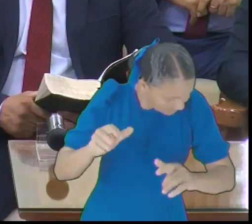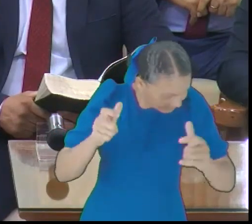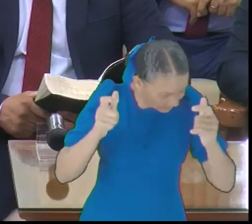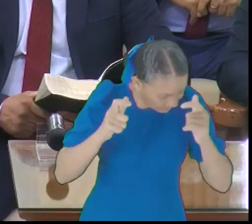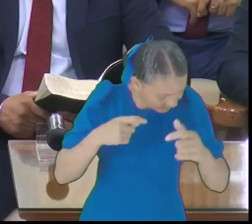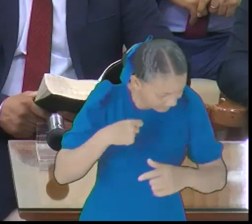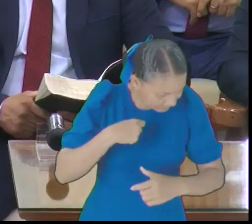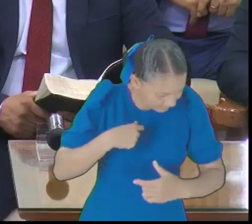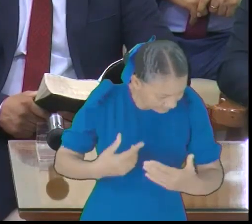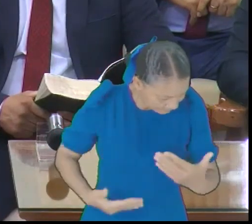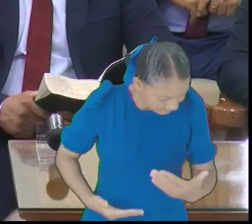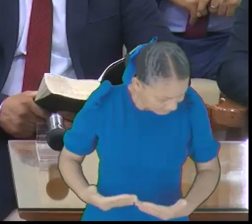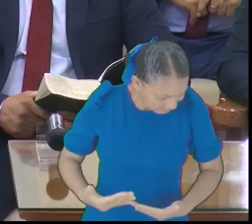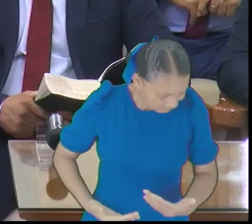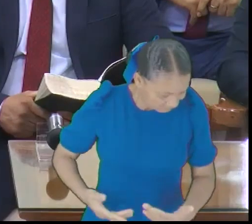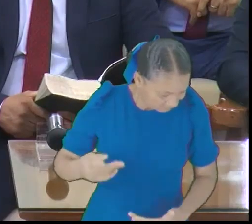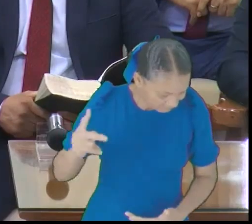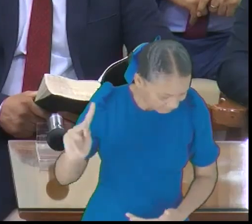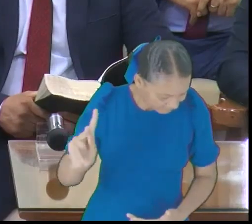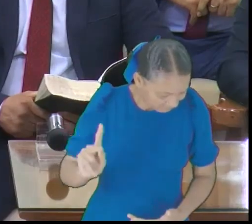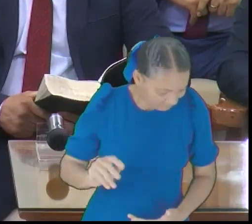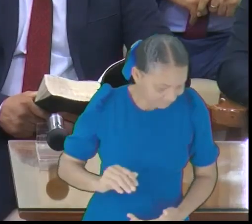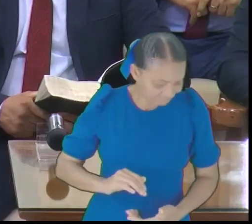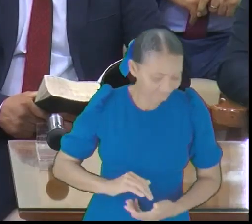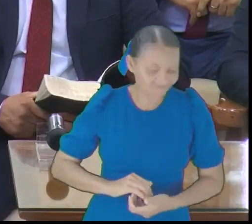sou eu, teu servo.